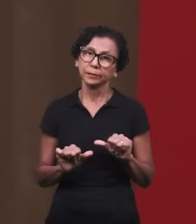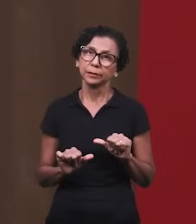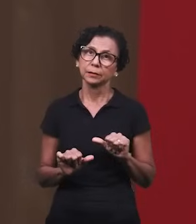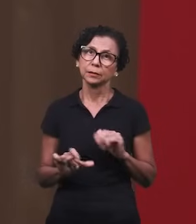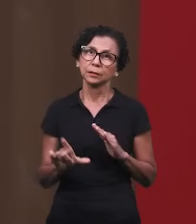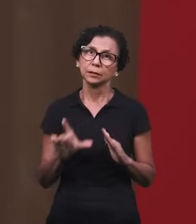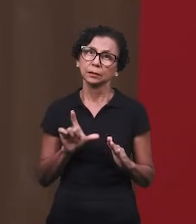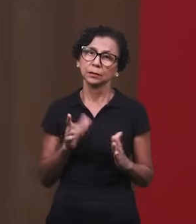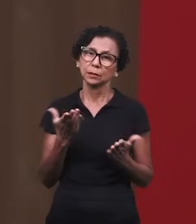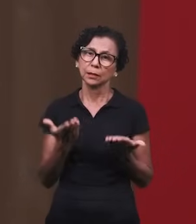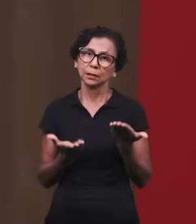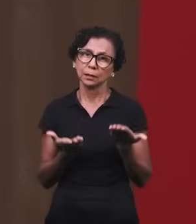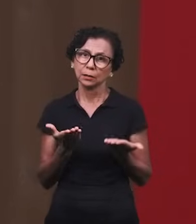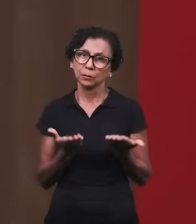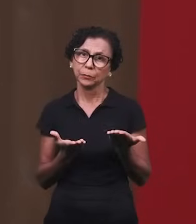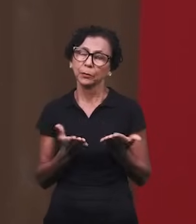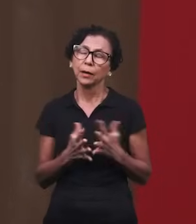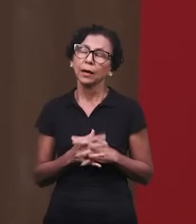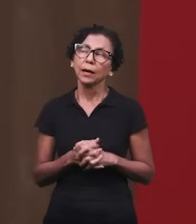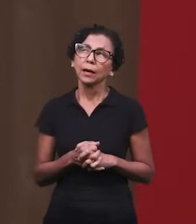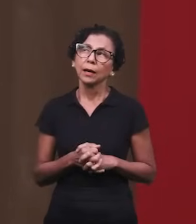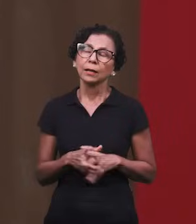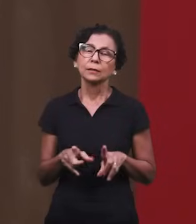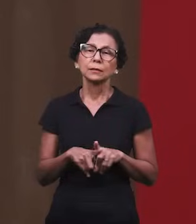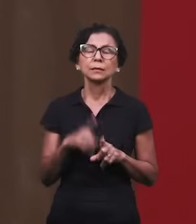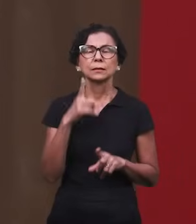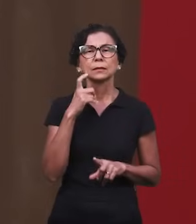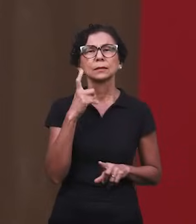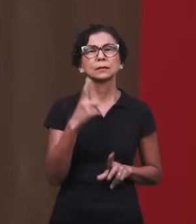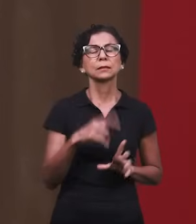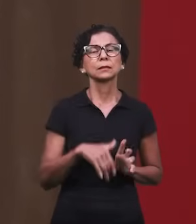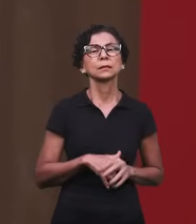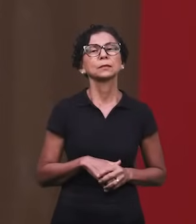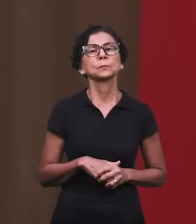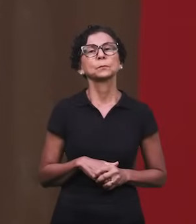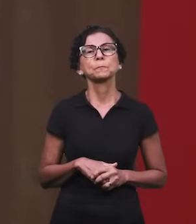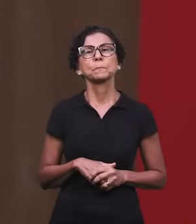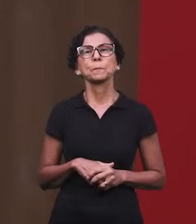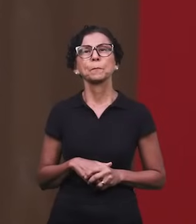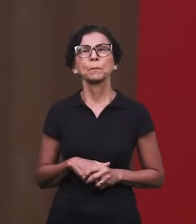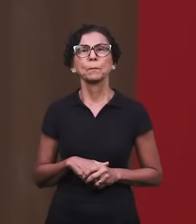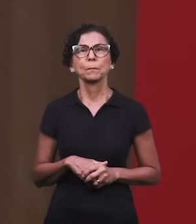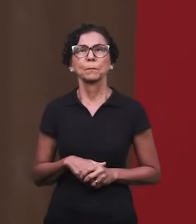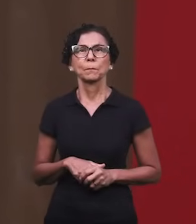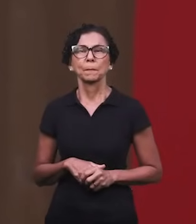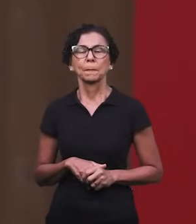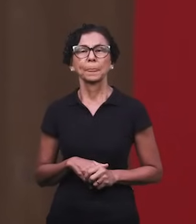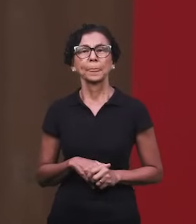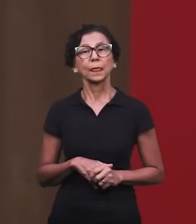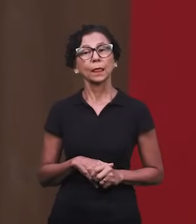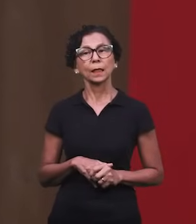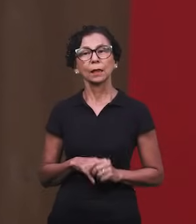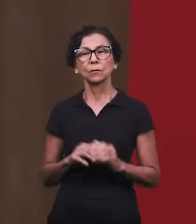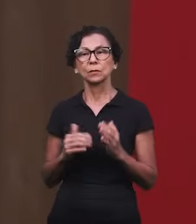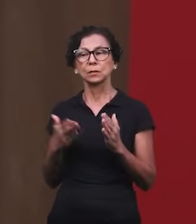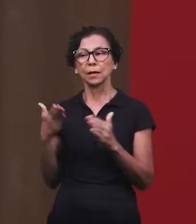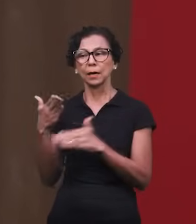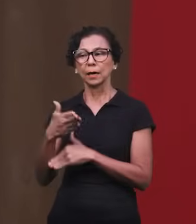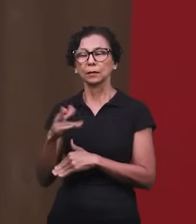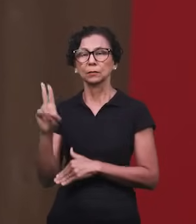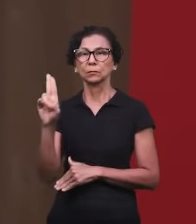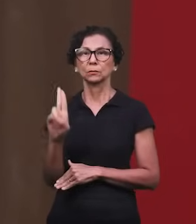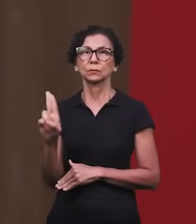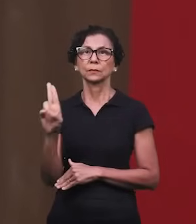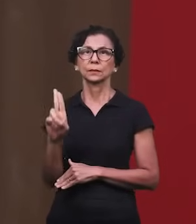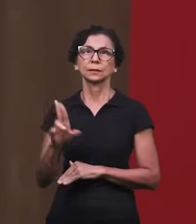uma coisa ainda que sempre me chamou a atenção, que é o seguinte: se nós estamos na universidade,